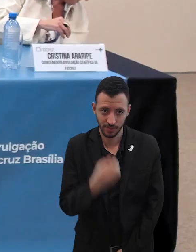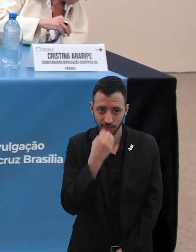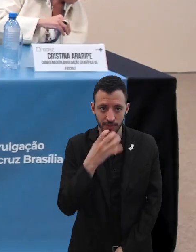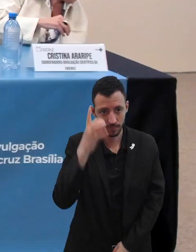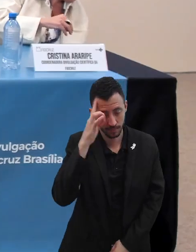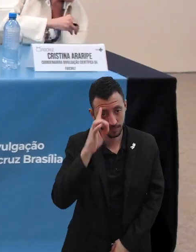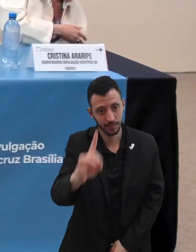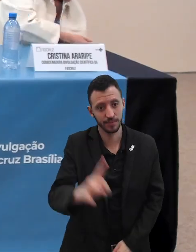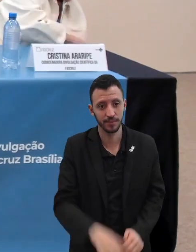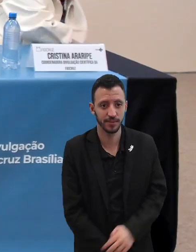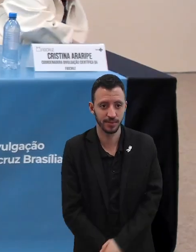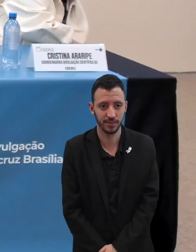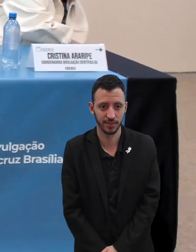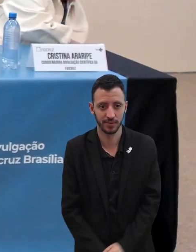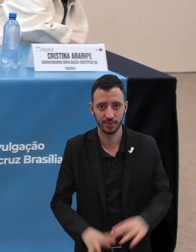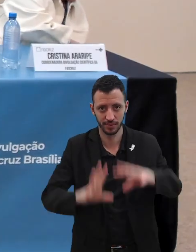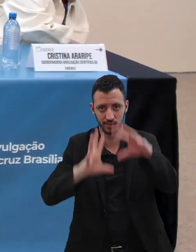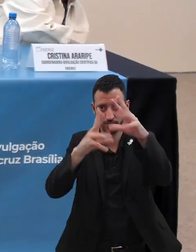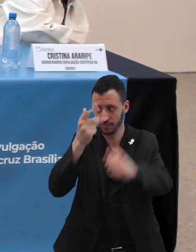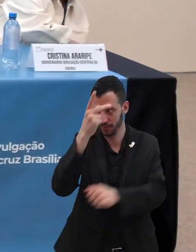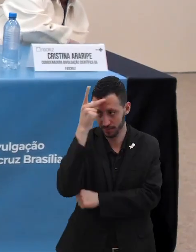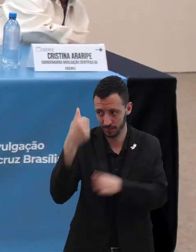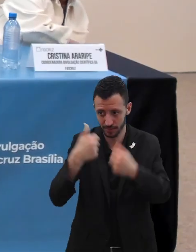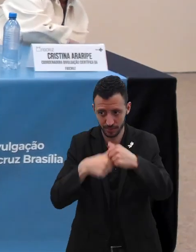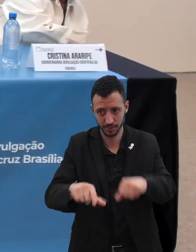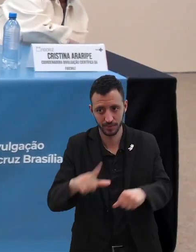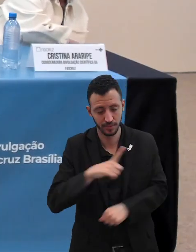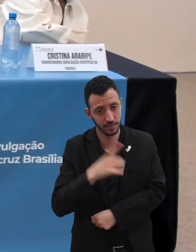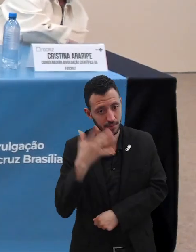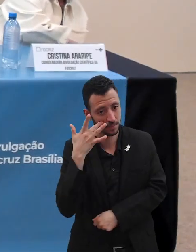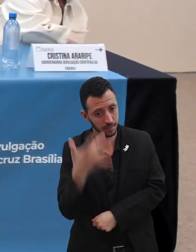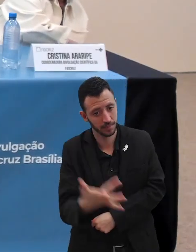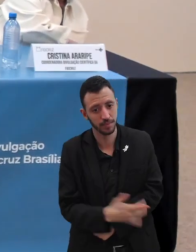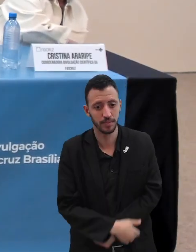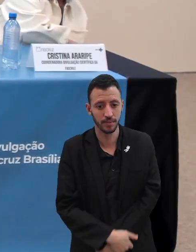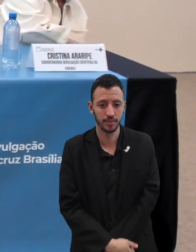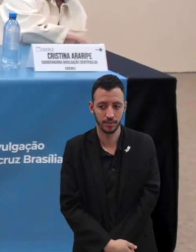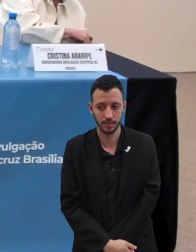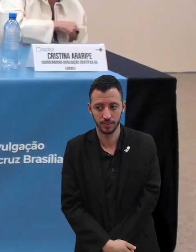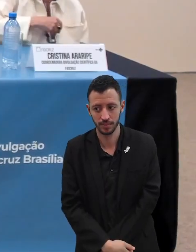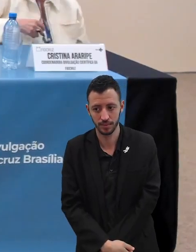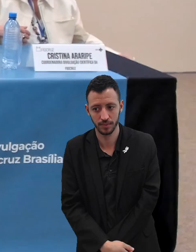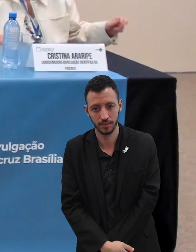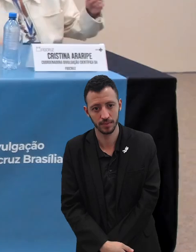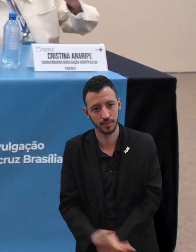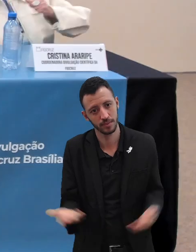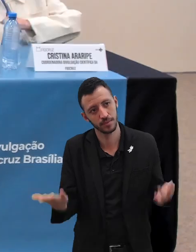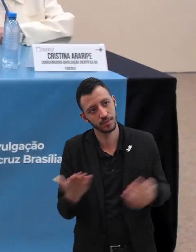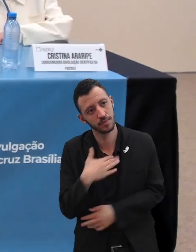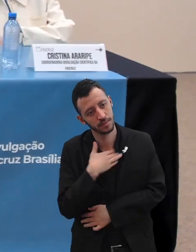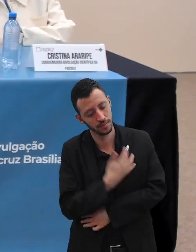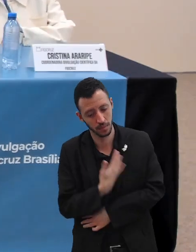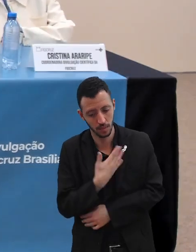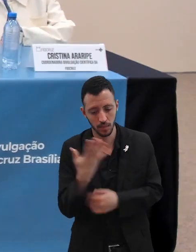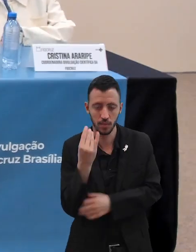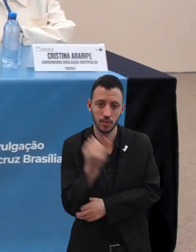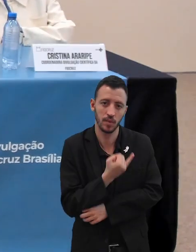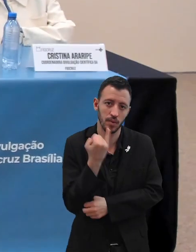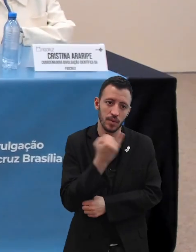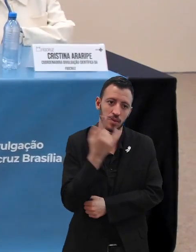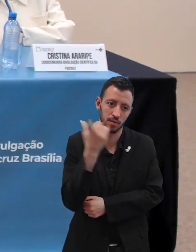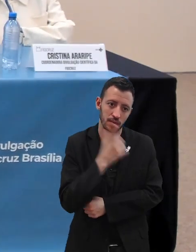Bom dia a todas as pessoas aqui presentes. Para a gente é um momento muito